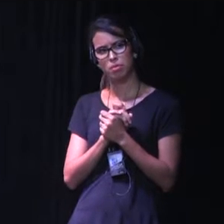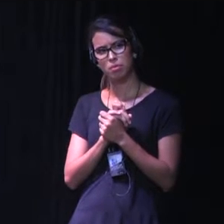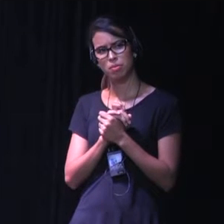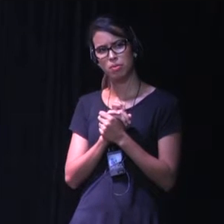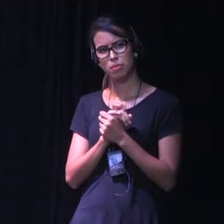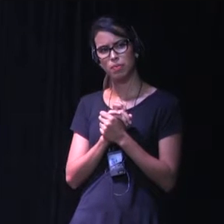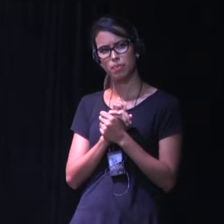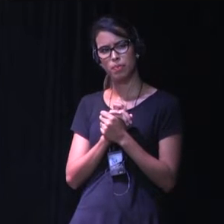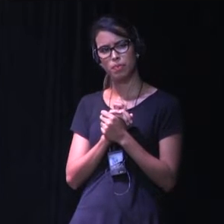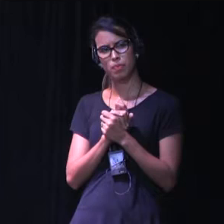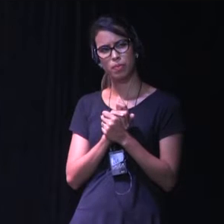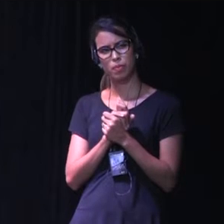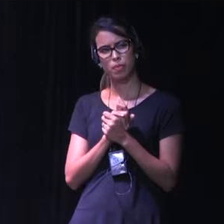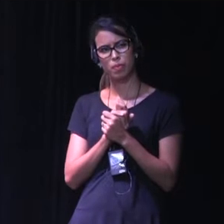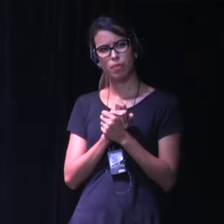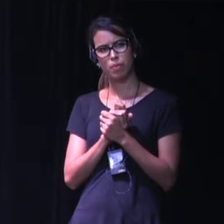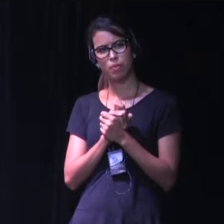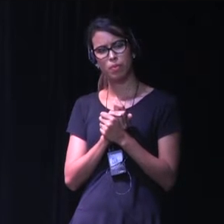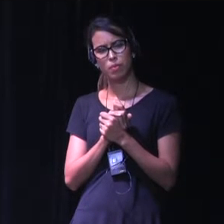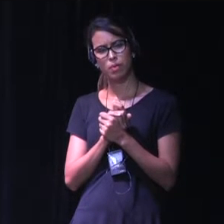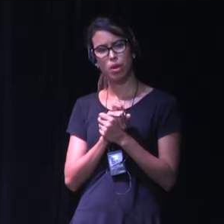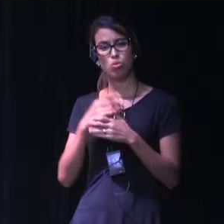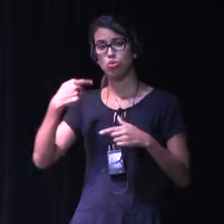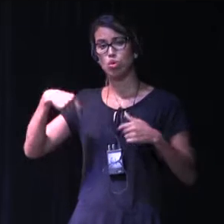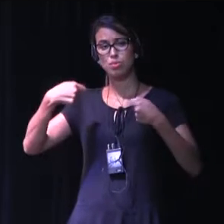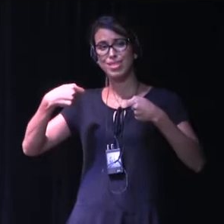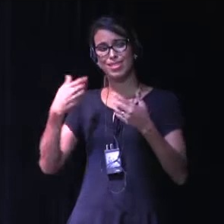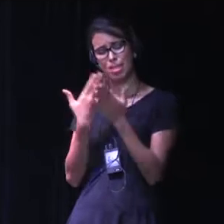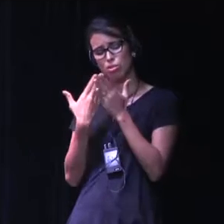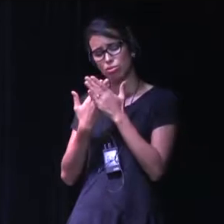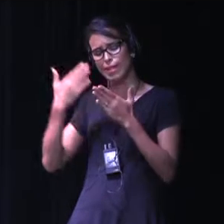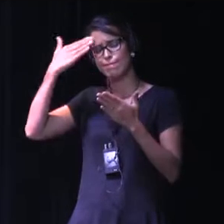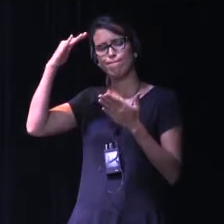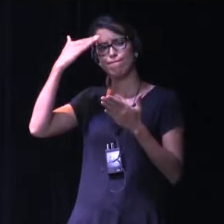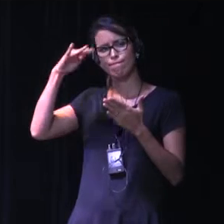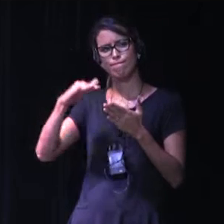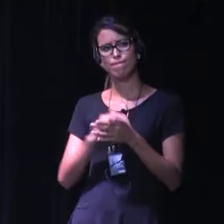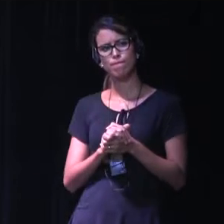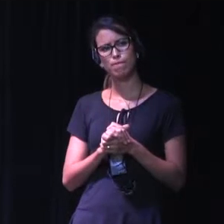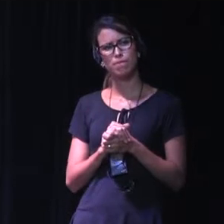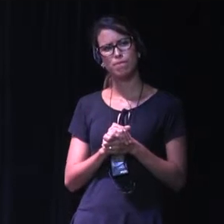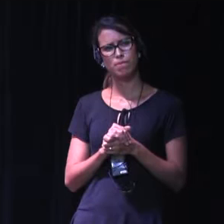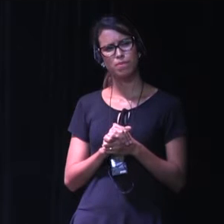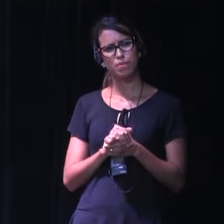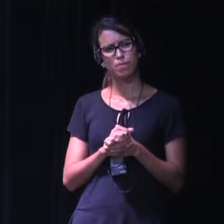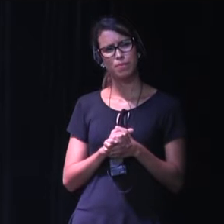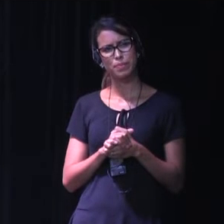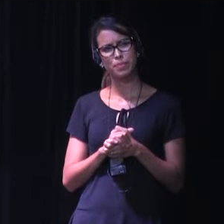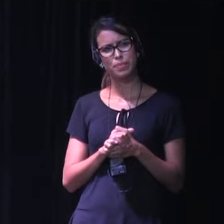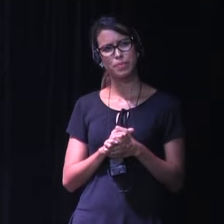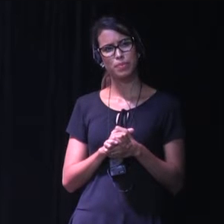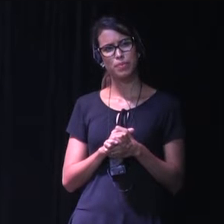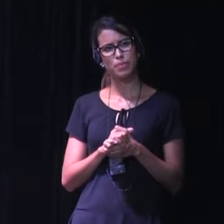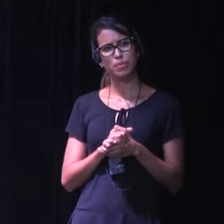Há uma coisa que me interessa muito na arquitetura e hoje pensei deveriam fazer vocês como locais, quando estamos